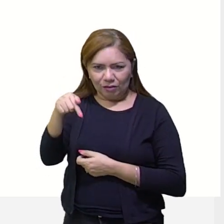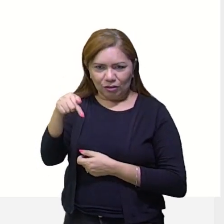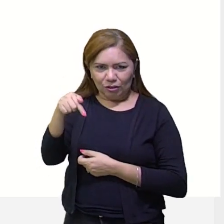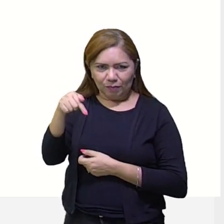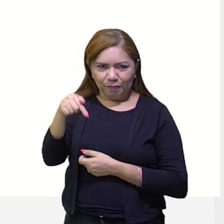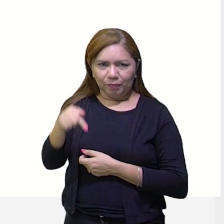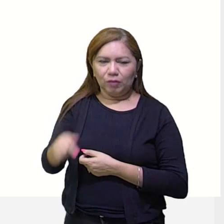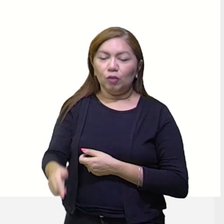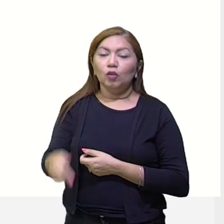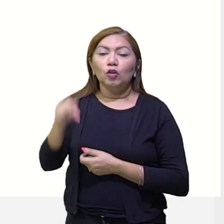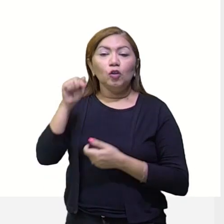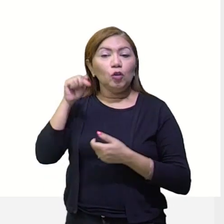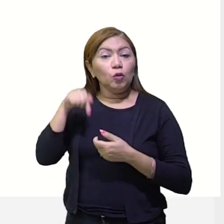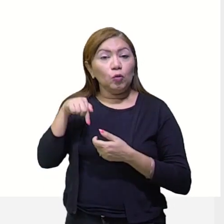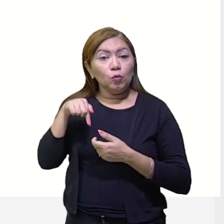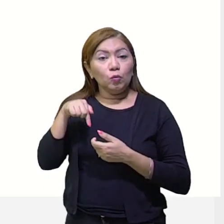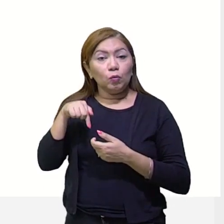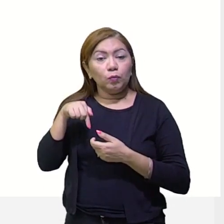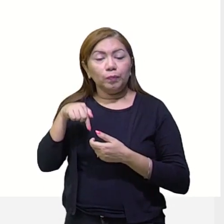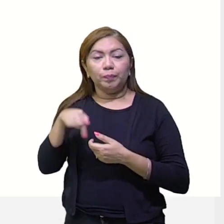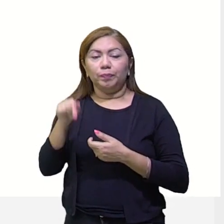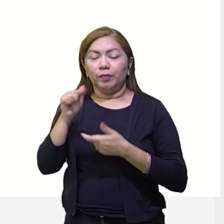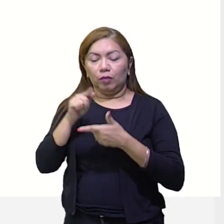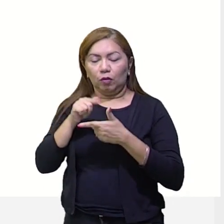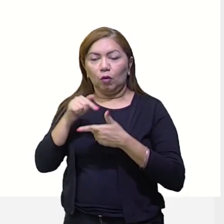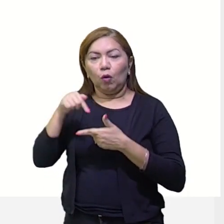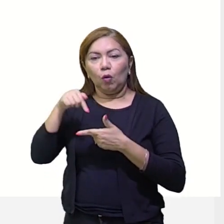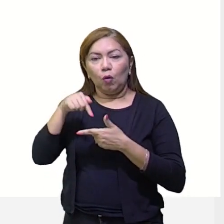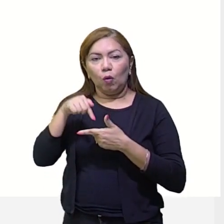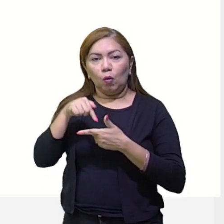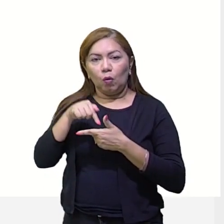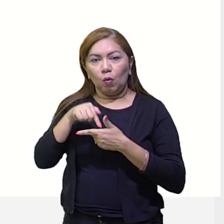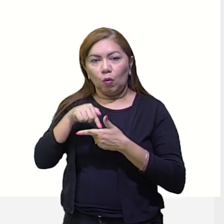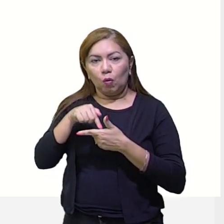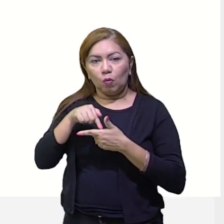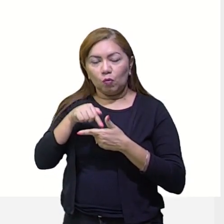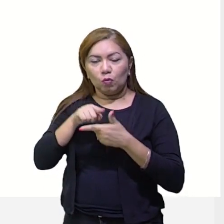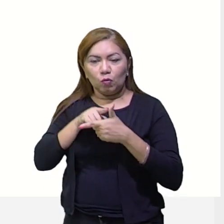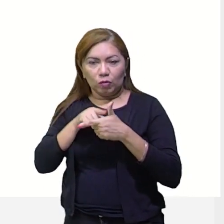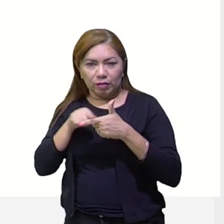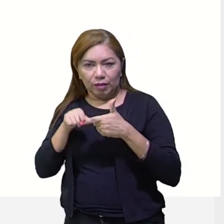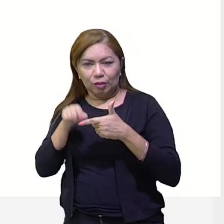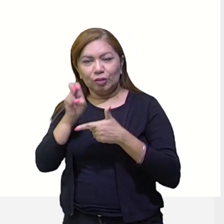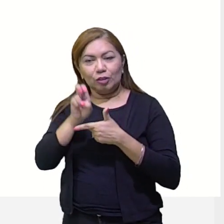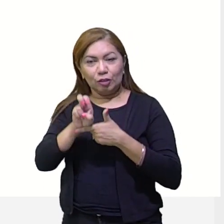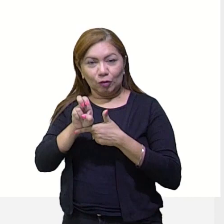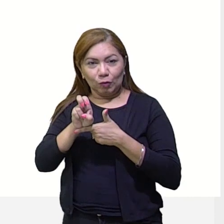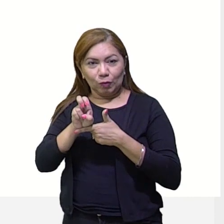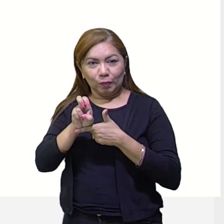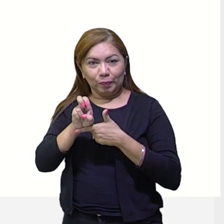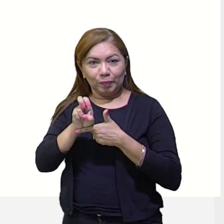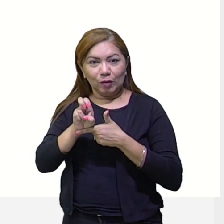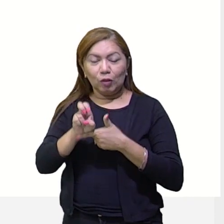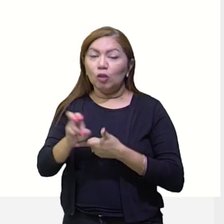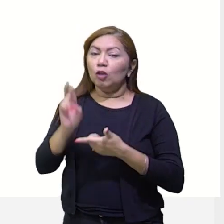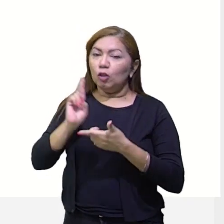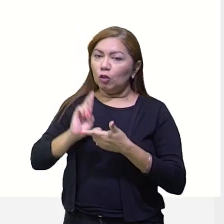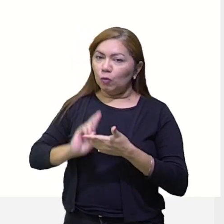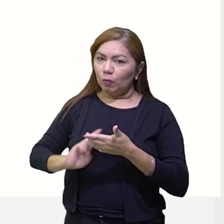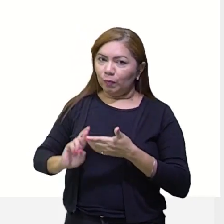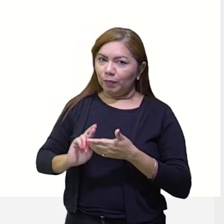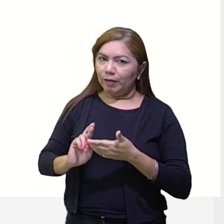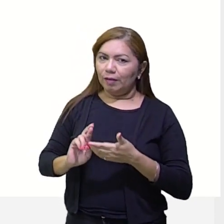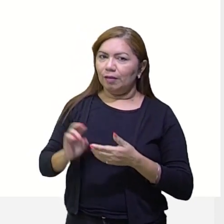o quociente seja igual a 5 e o resto,